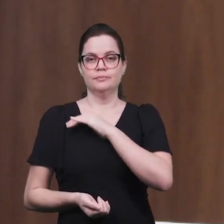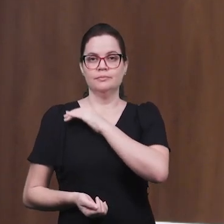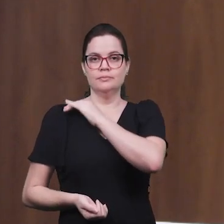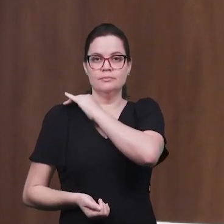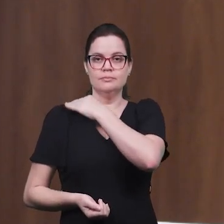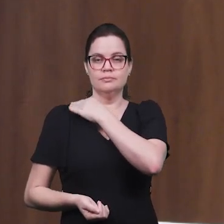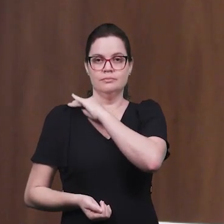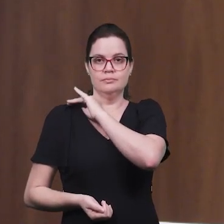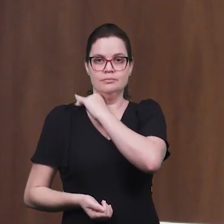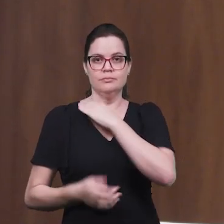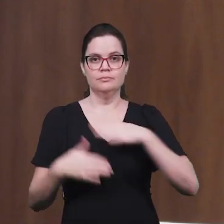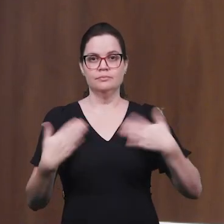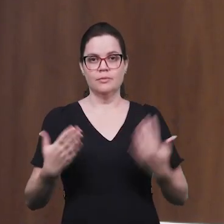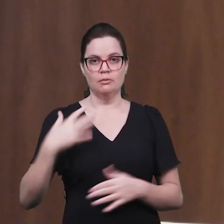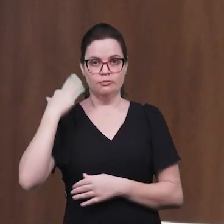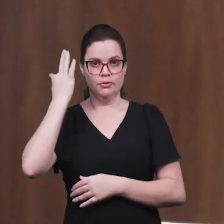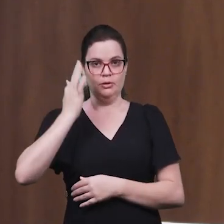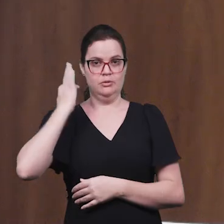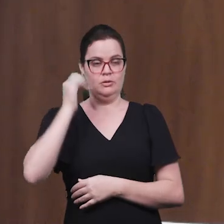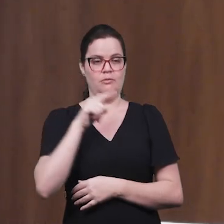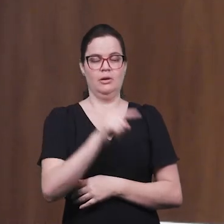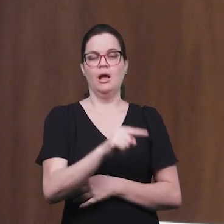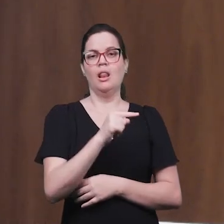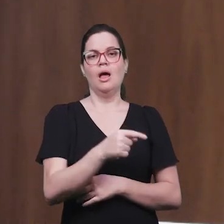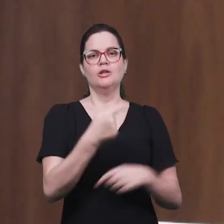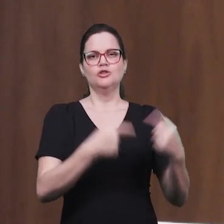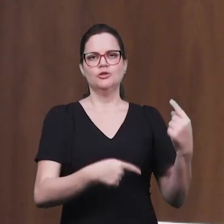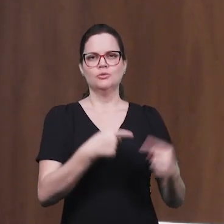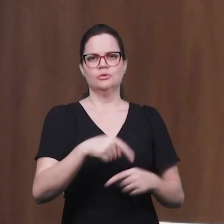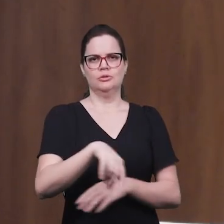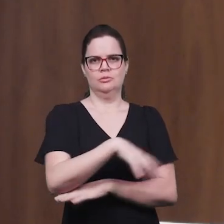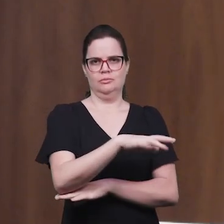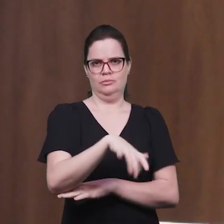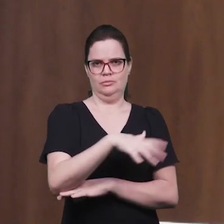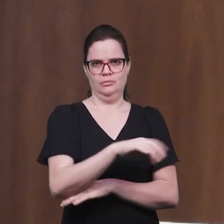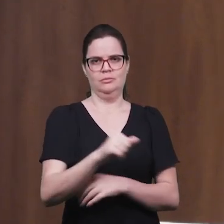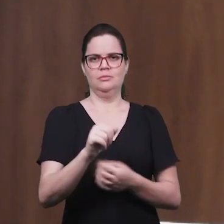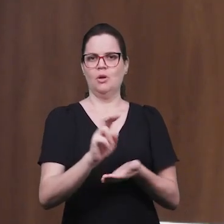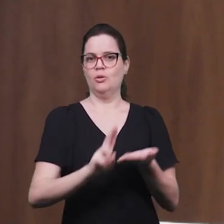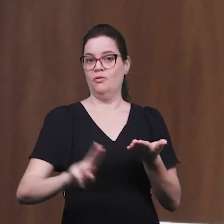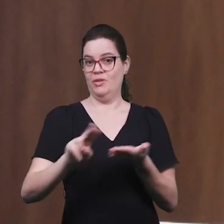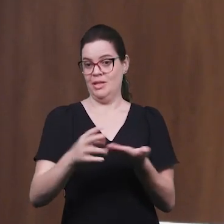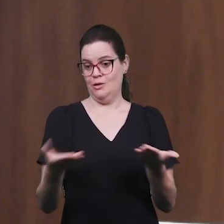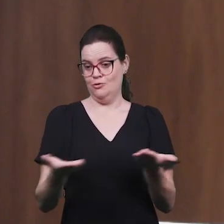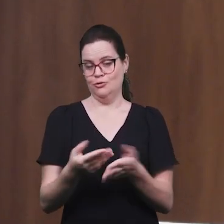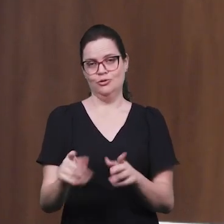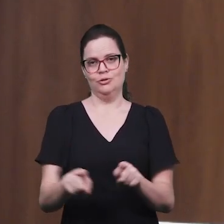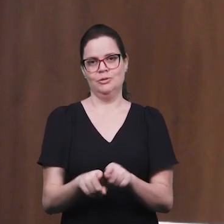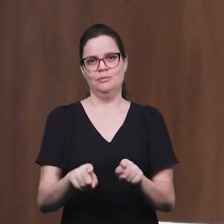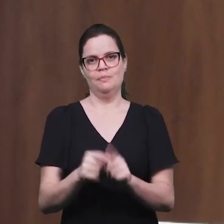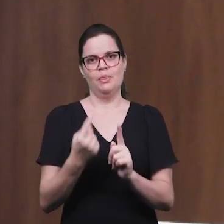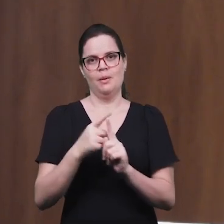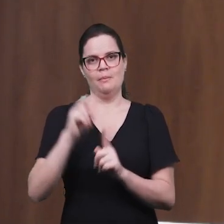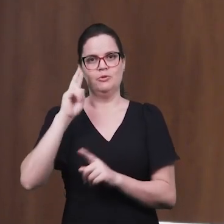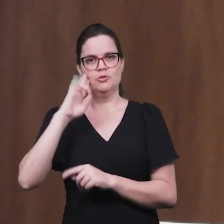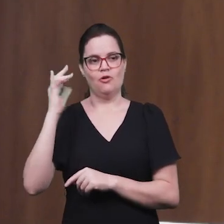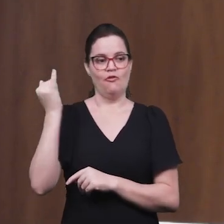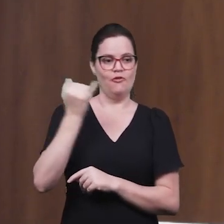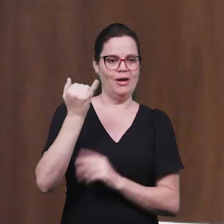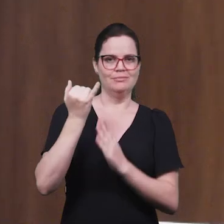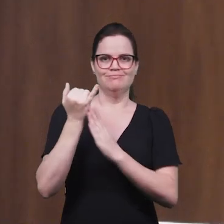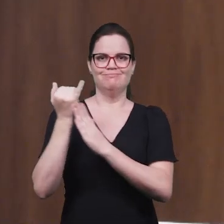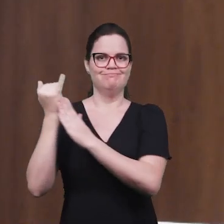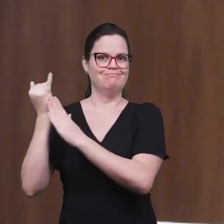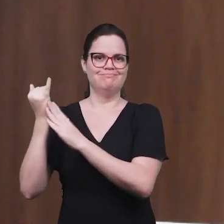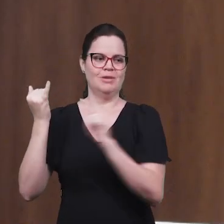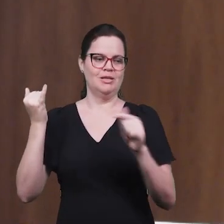sendo discutida em espaços públicos, universidades e lugares, isso tudo abafa a voz do Senhor